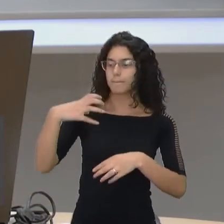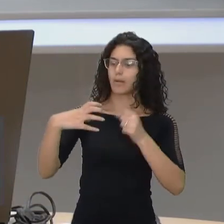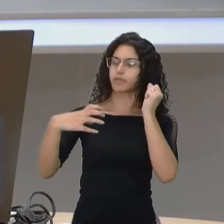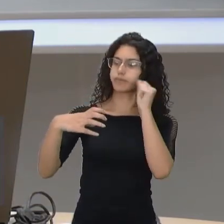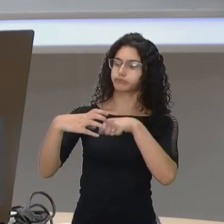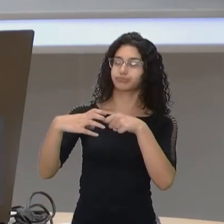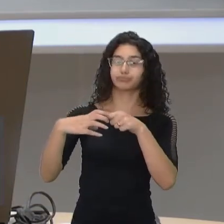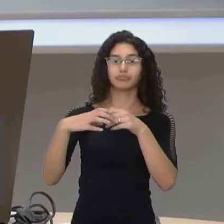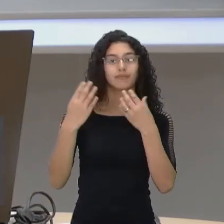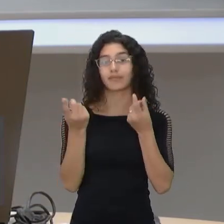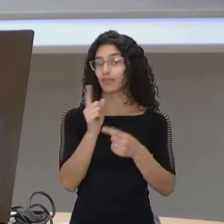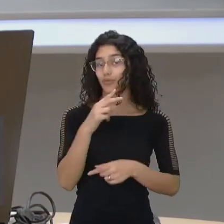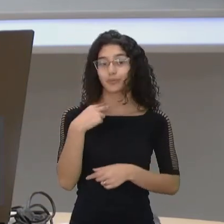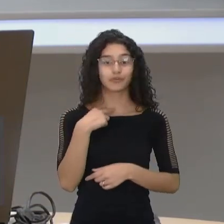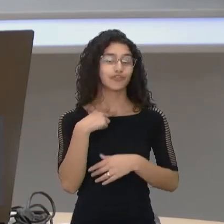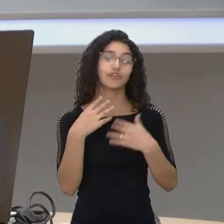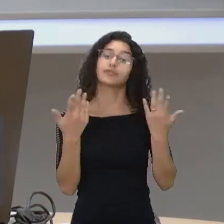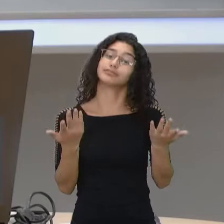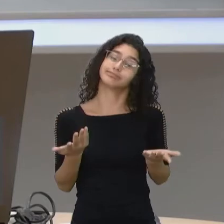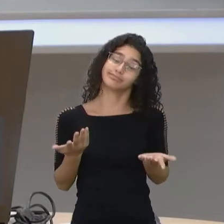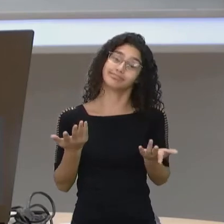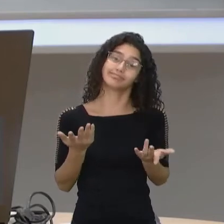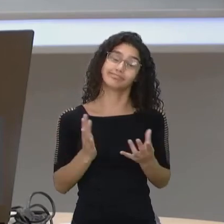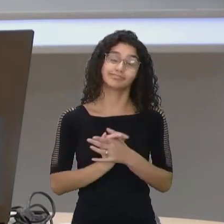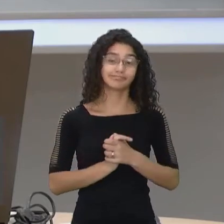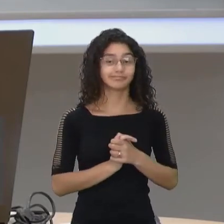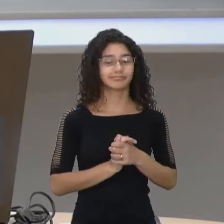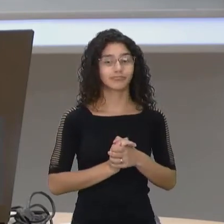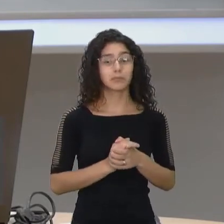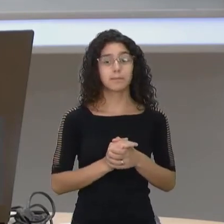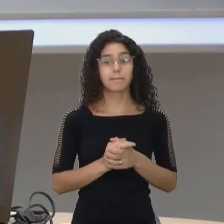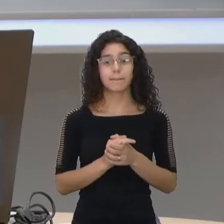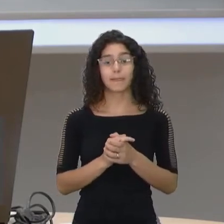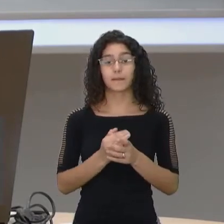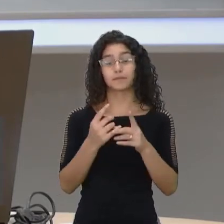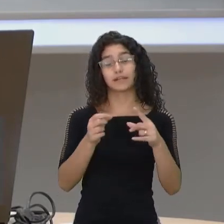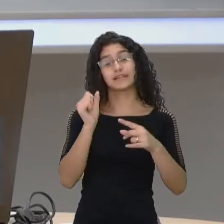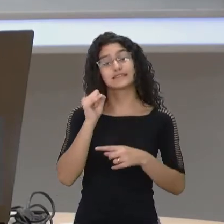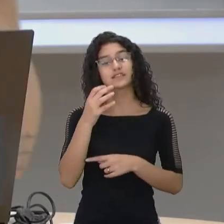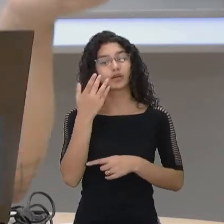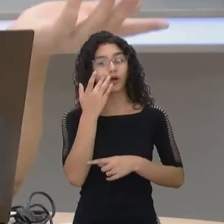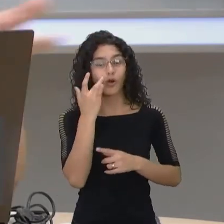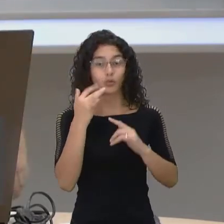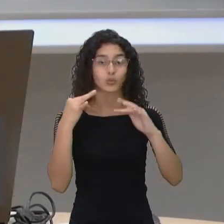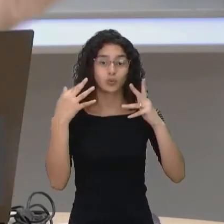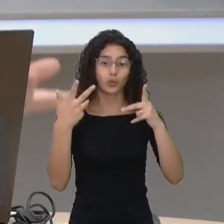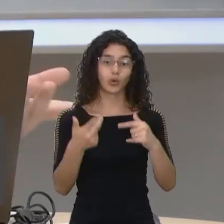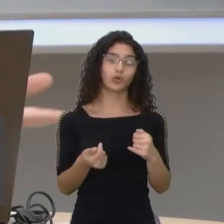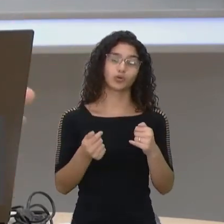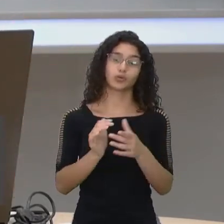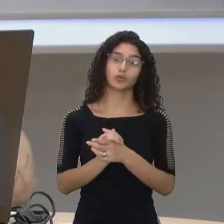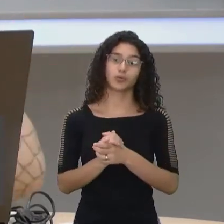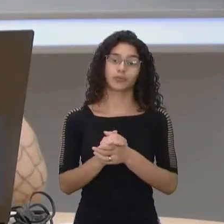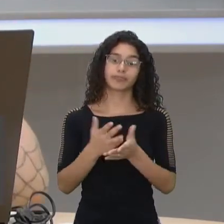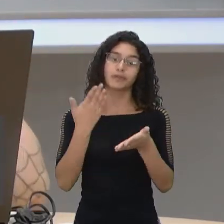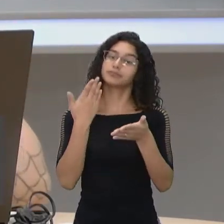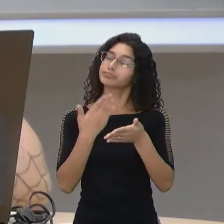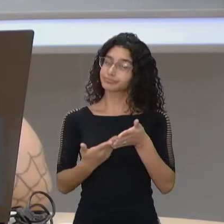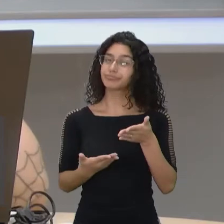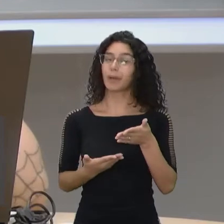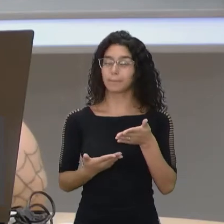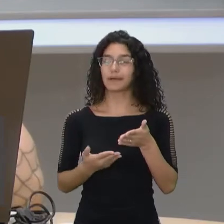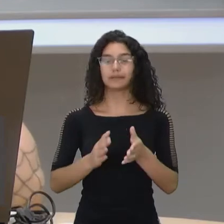coroa para ver por dentro como que ela estava, porque daí, né, se fosse totalmente de ouro, ele ia ficar sem a